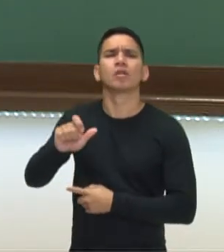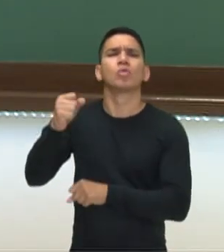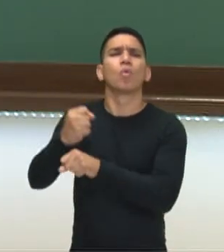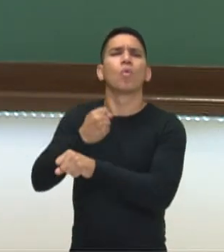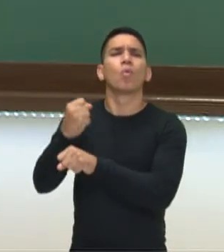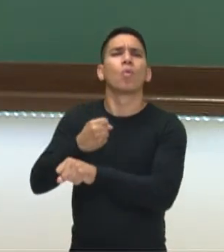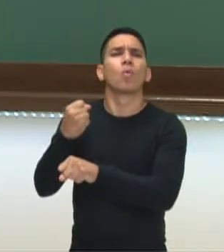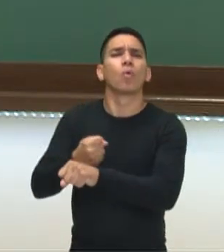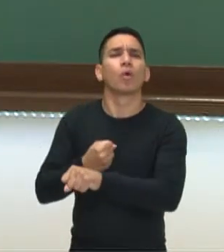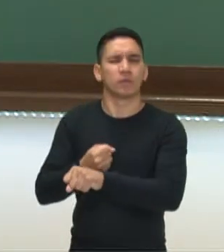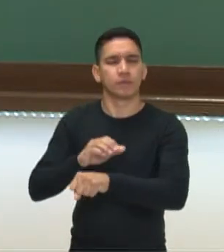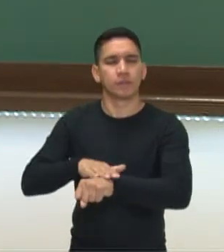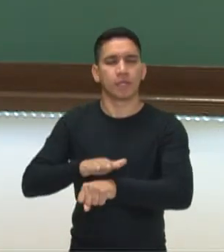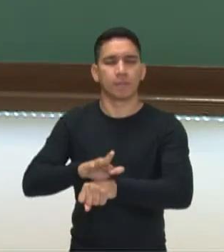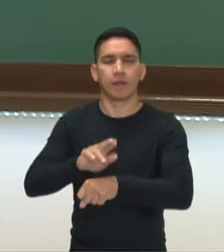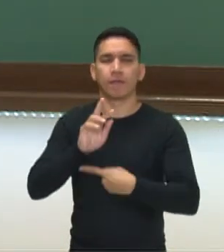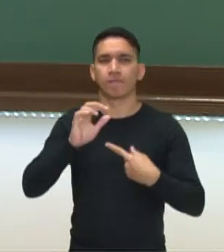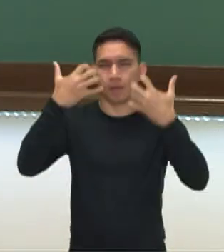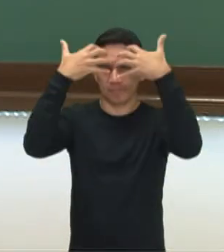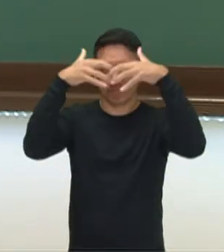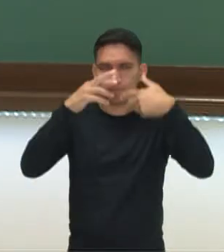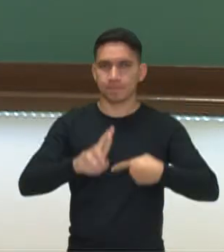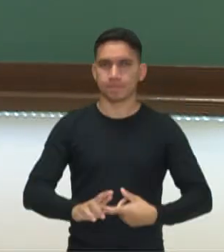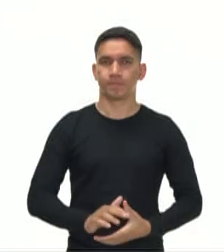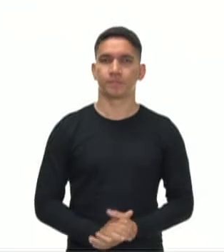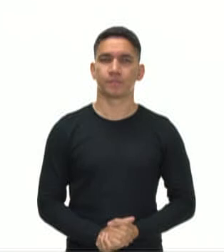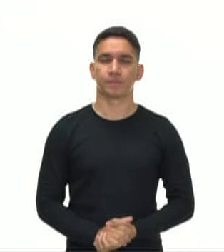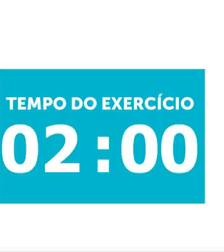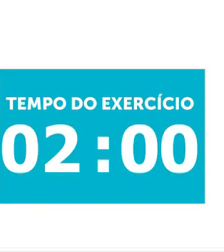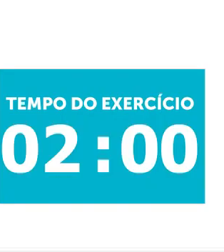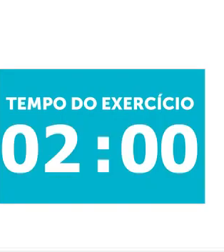o escultor? Vou dar mais um tempo para vocês pensarem e responderem.